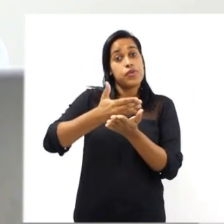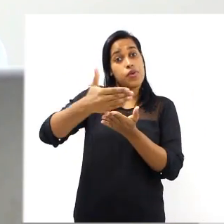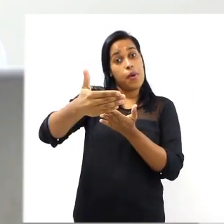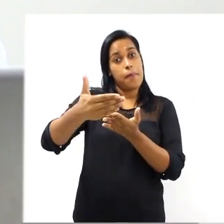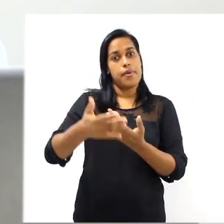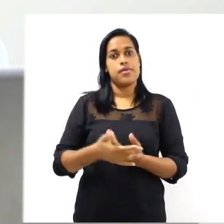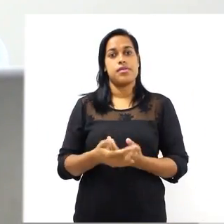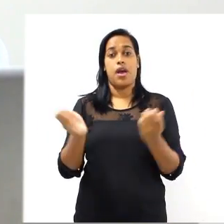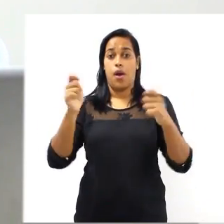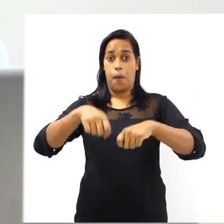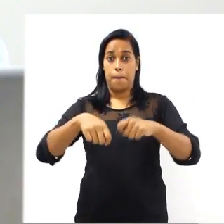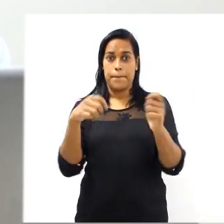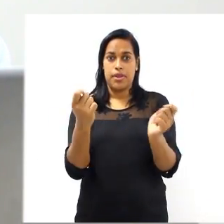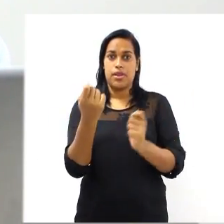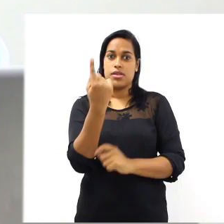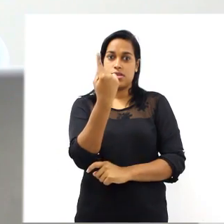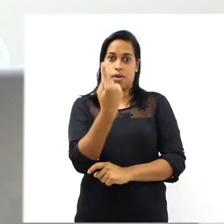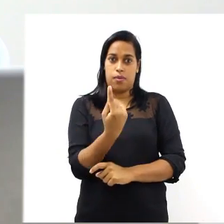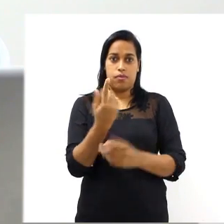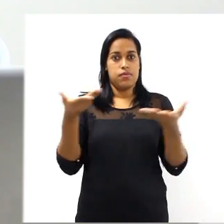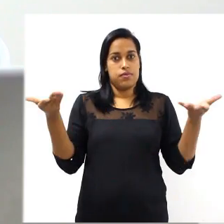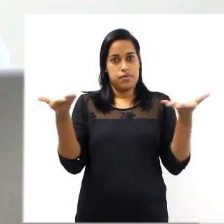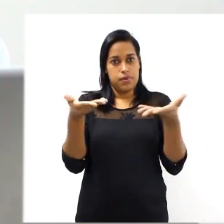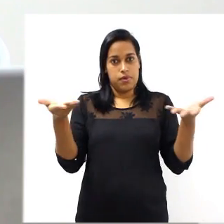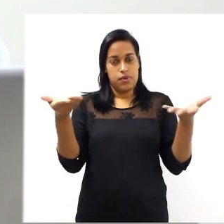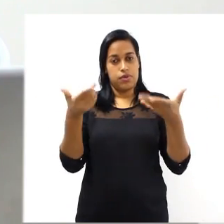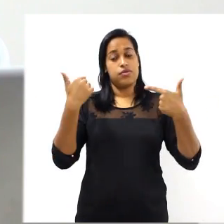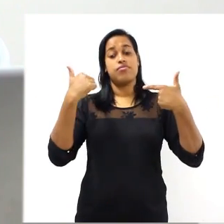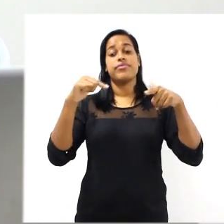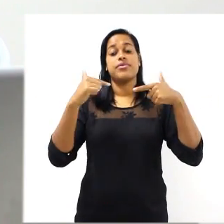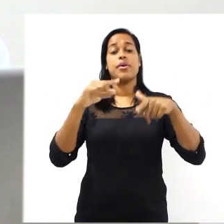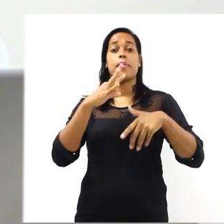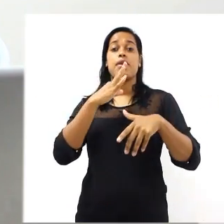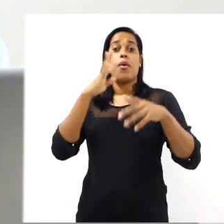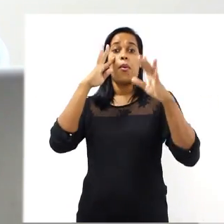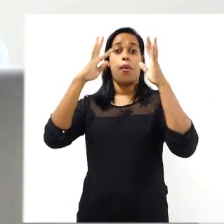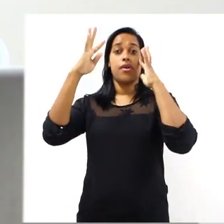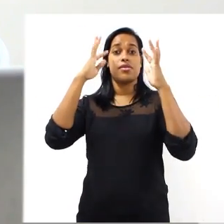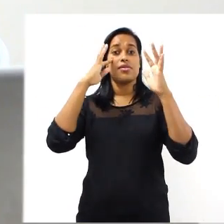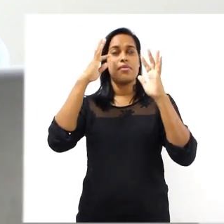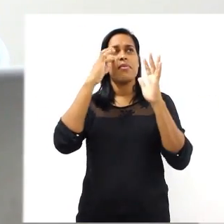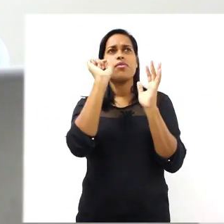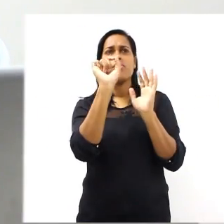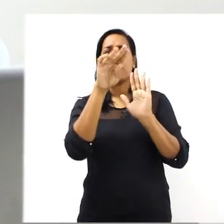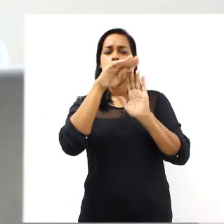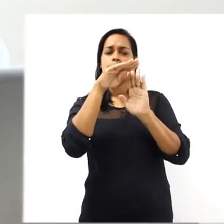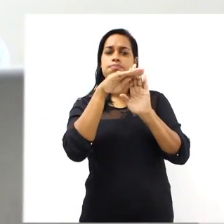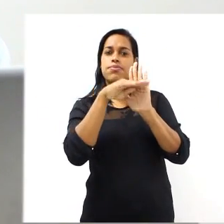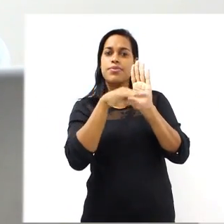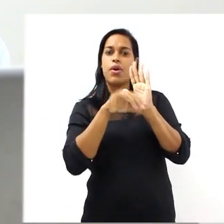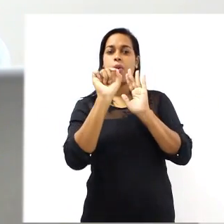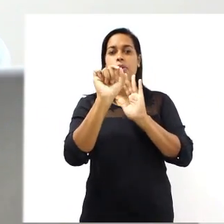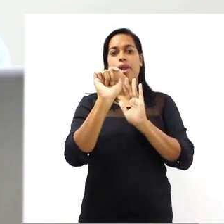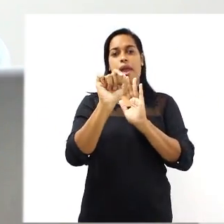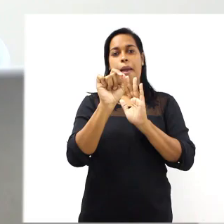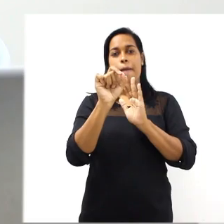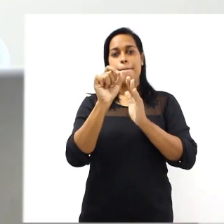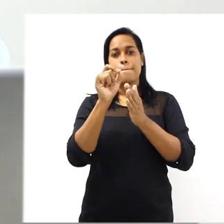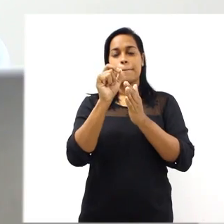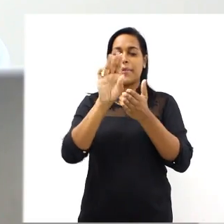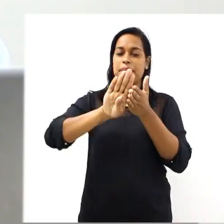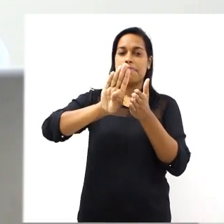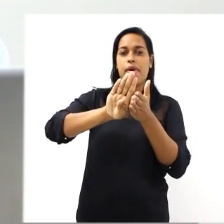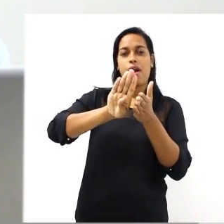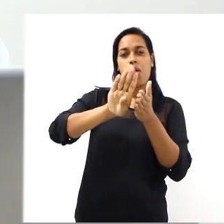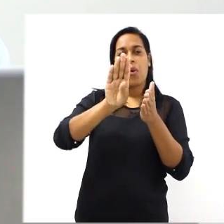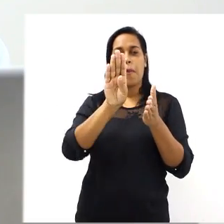iniciar com competência onde iremos trabalhar o conhecimento dos princípios de banco de dados, posteriormente